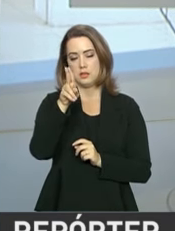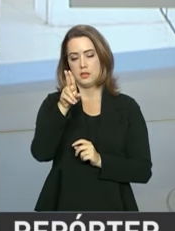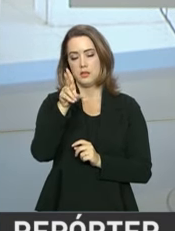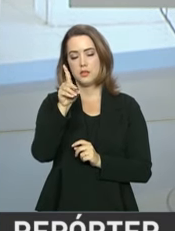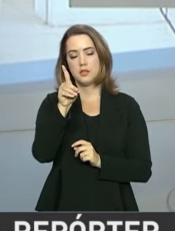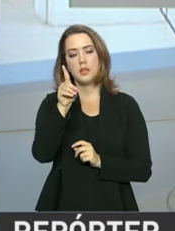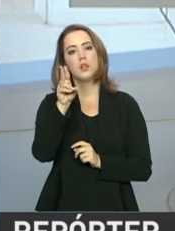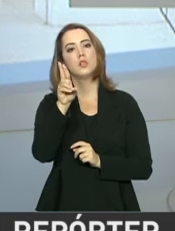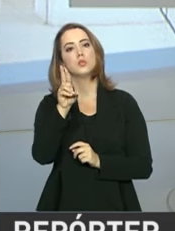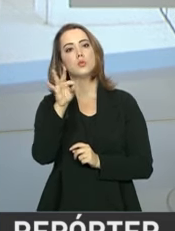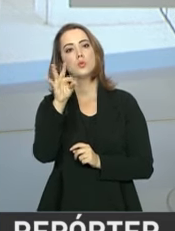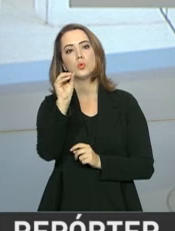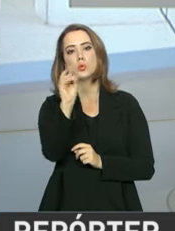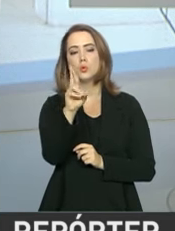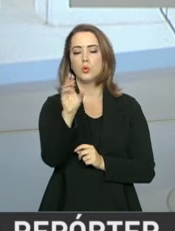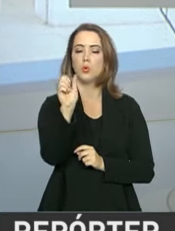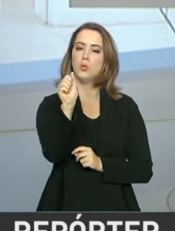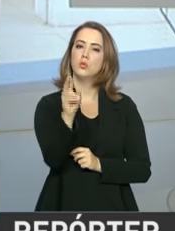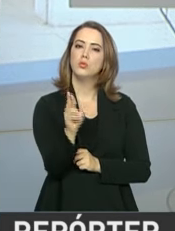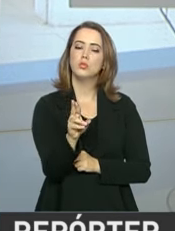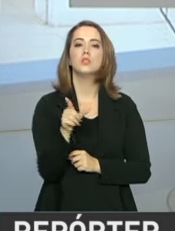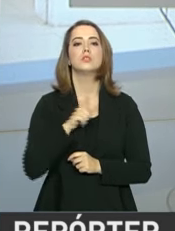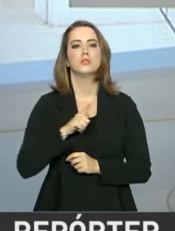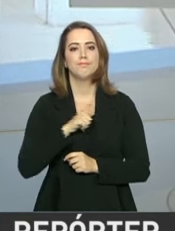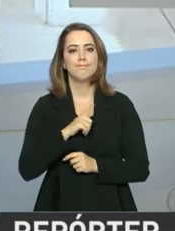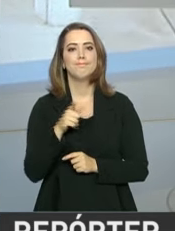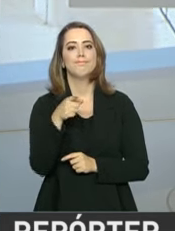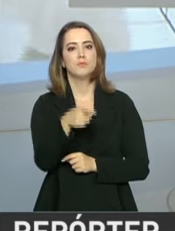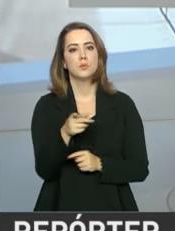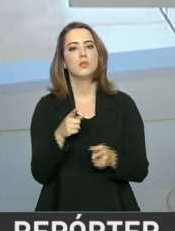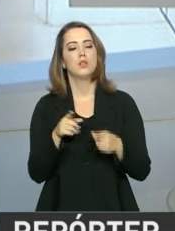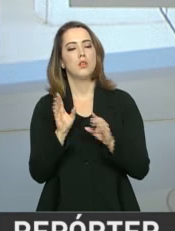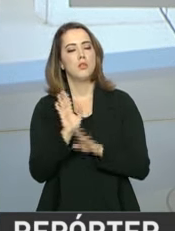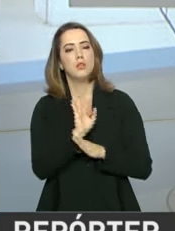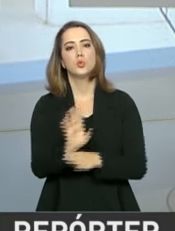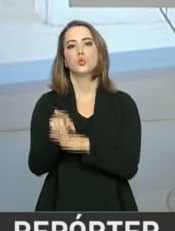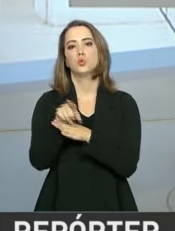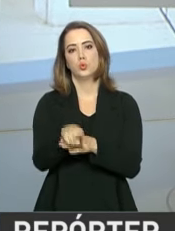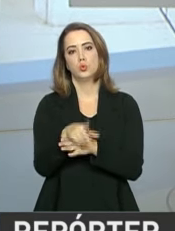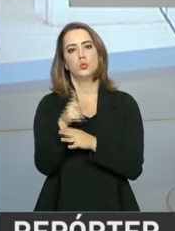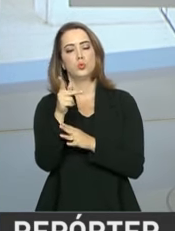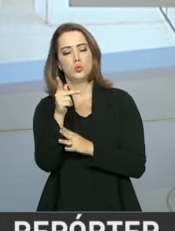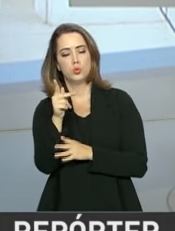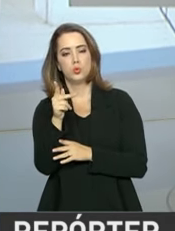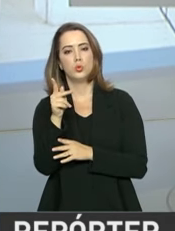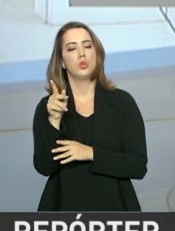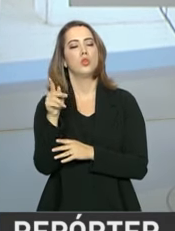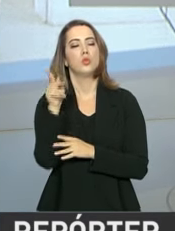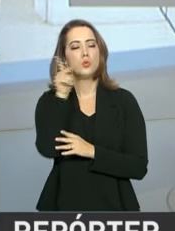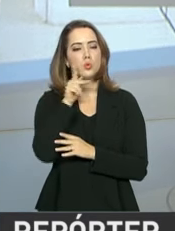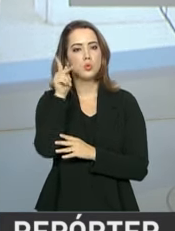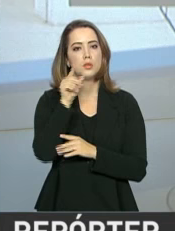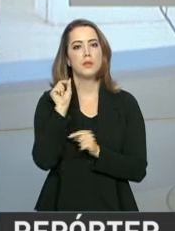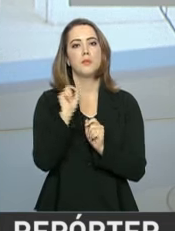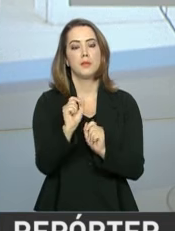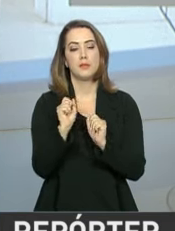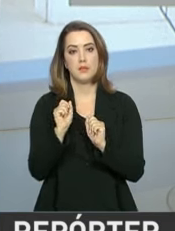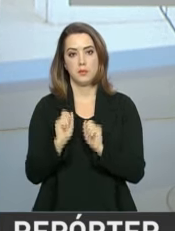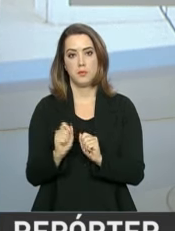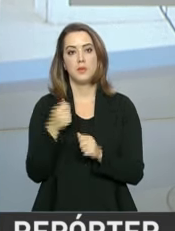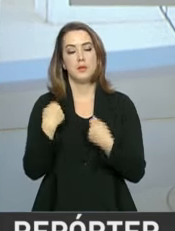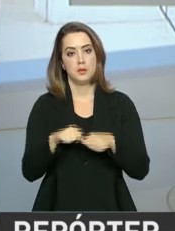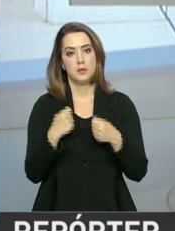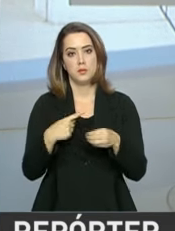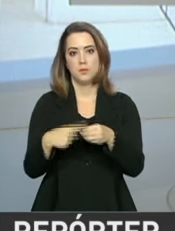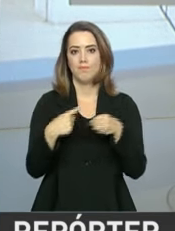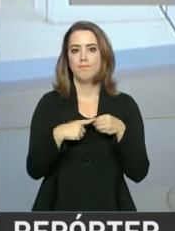das cidades paraibanas que estão com restrição hídrica para ter acesso aos recursos o município precisa ter reconhecida